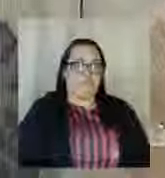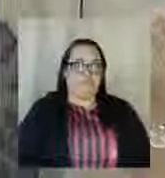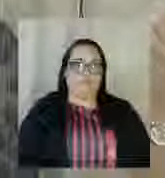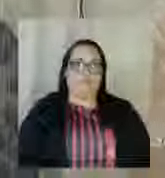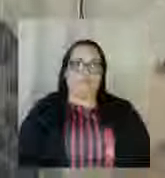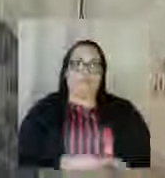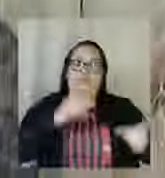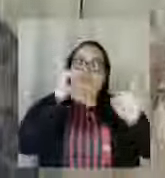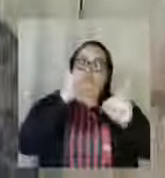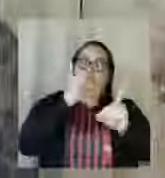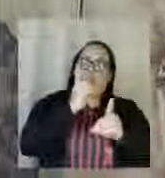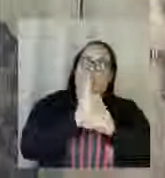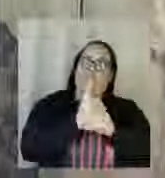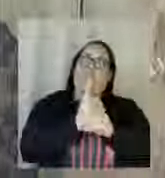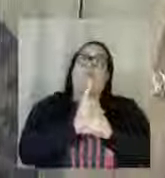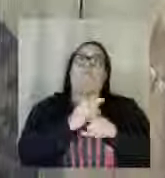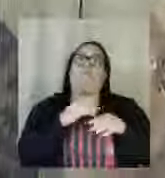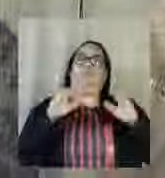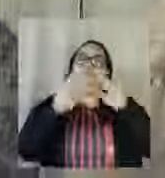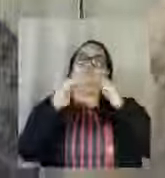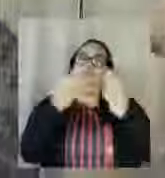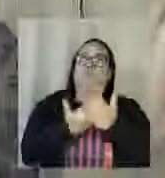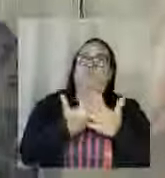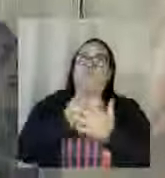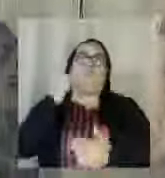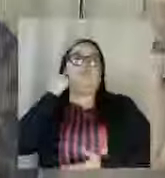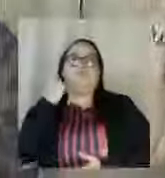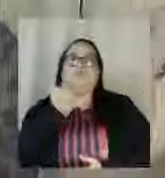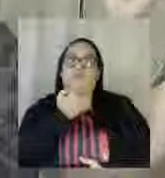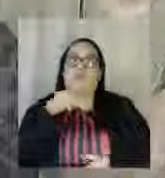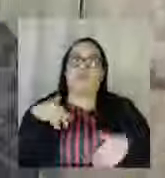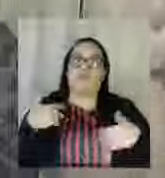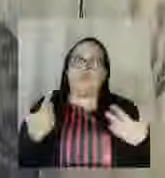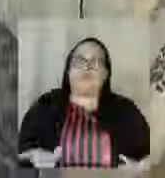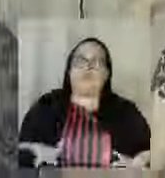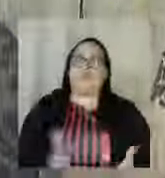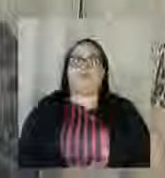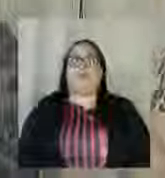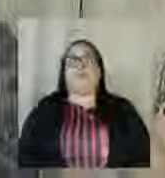só encontrava na escola o surdo.